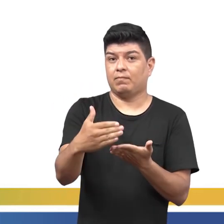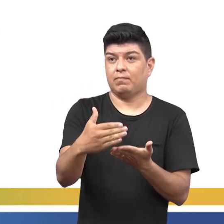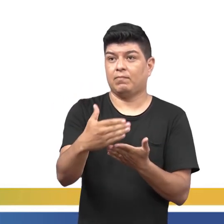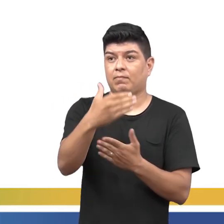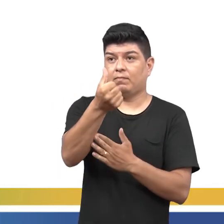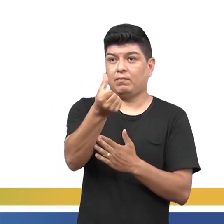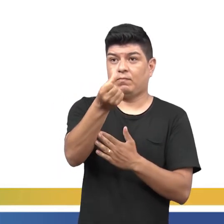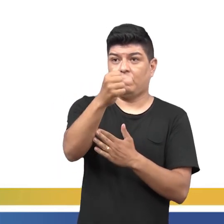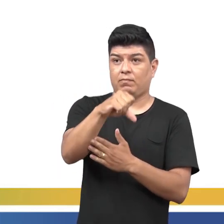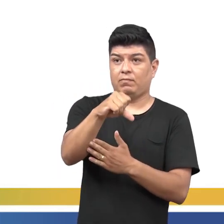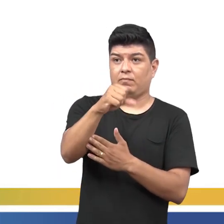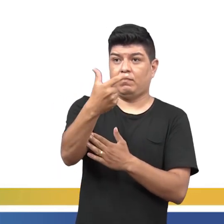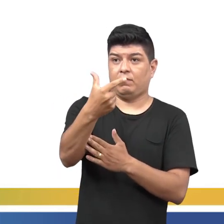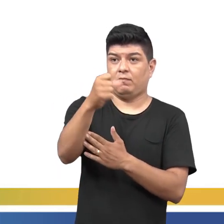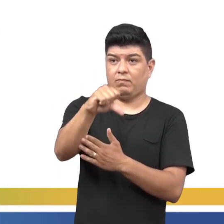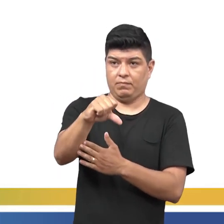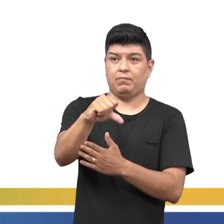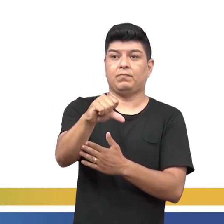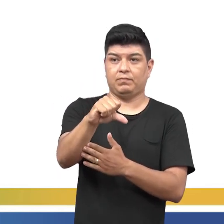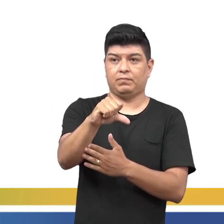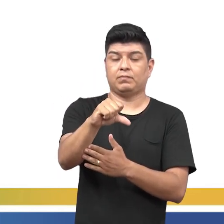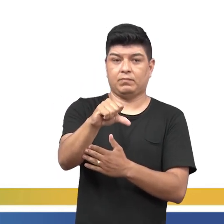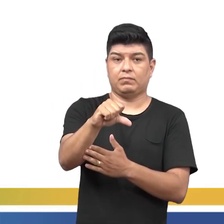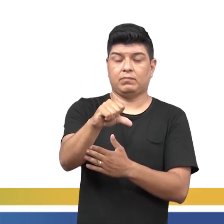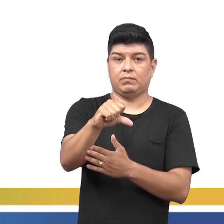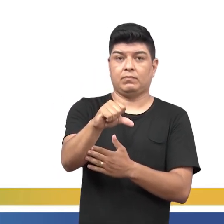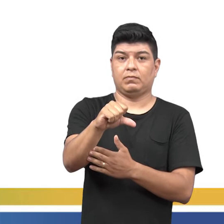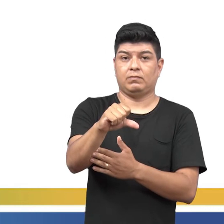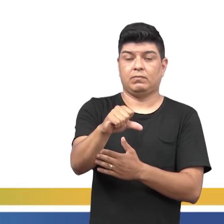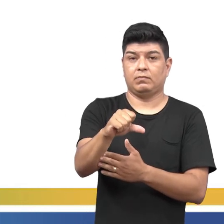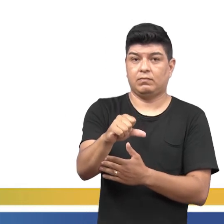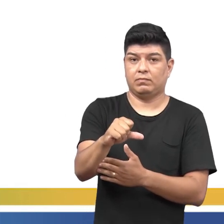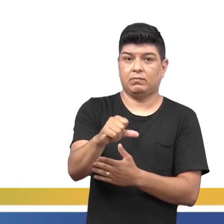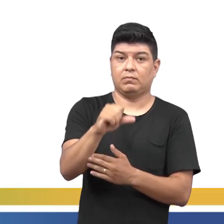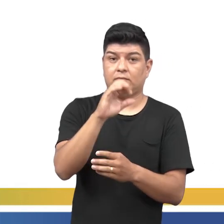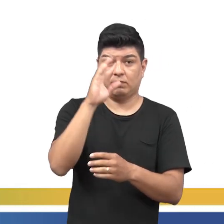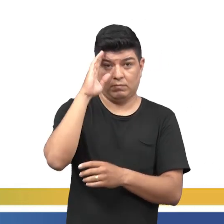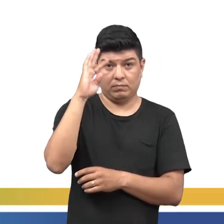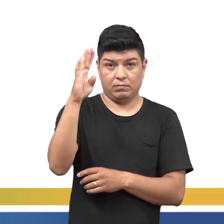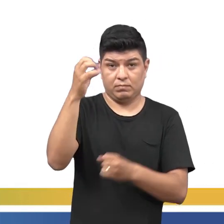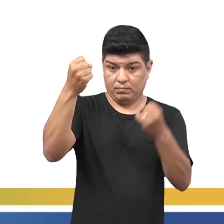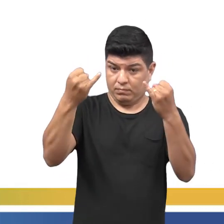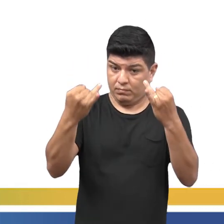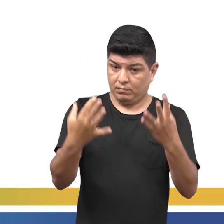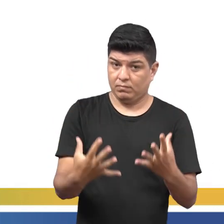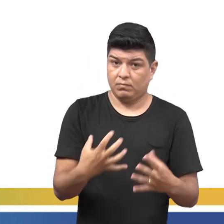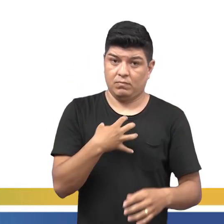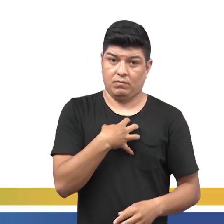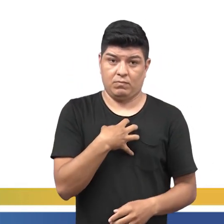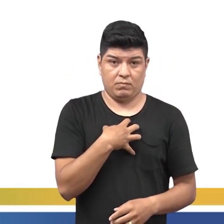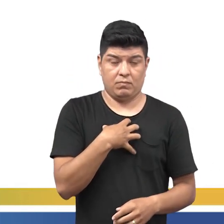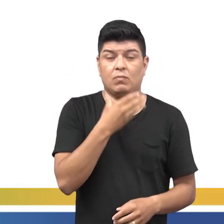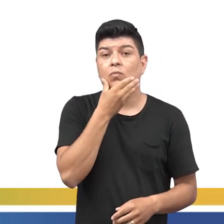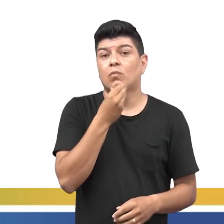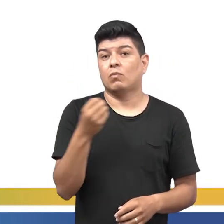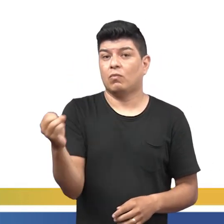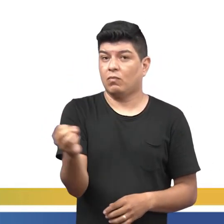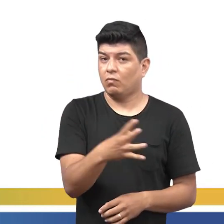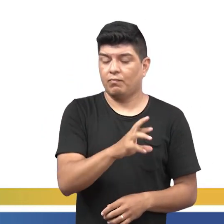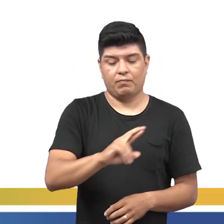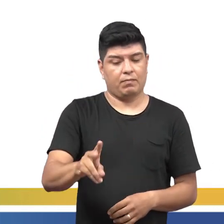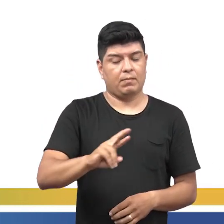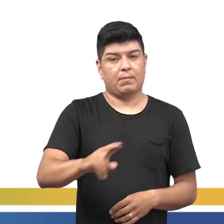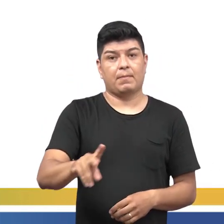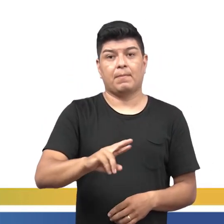em 1929. Então, servir como analogia para explicar o comportamento do homem moderno?